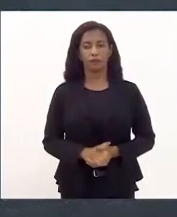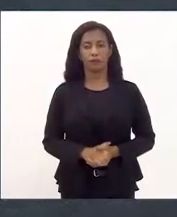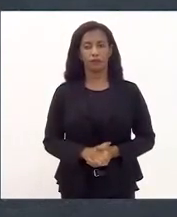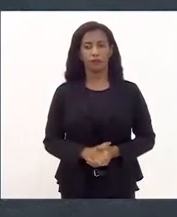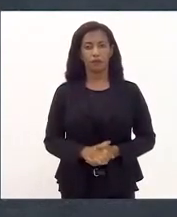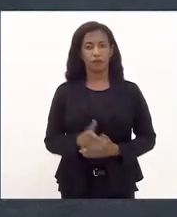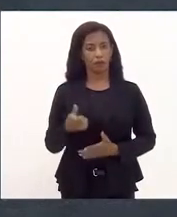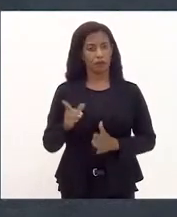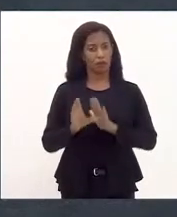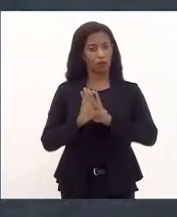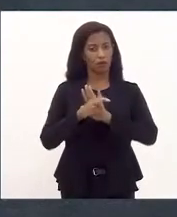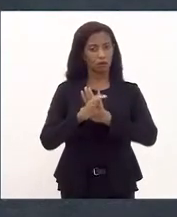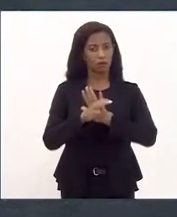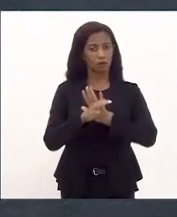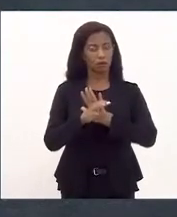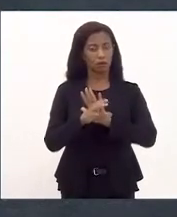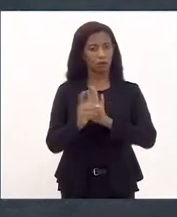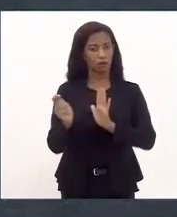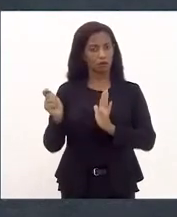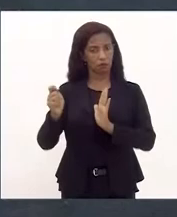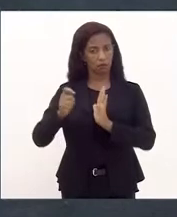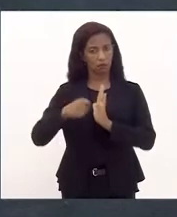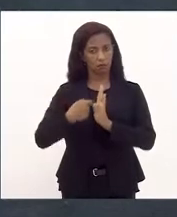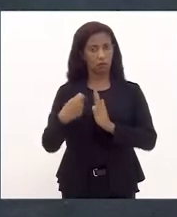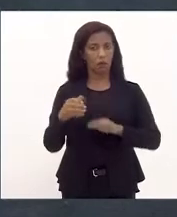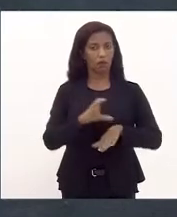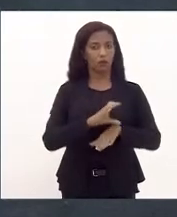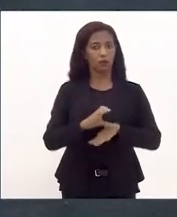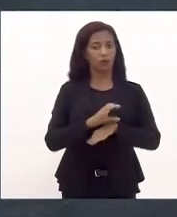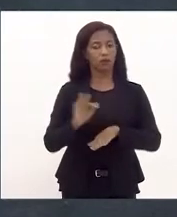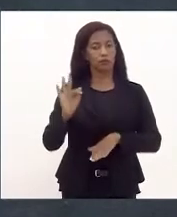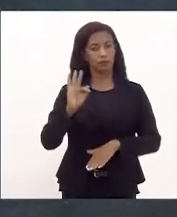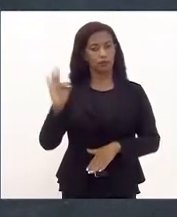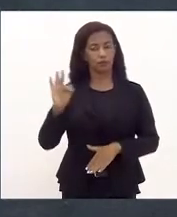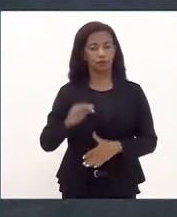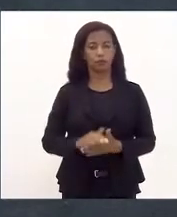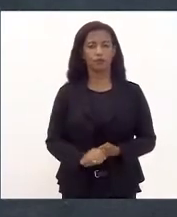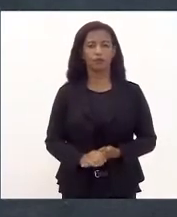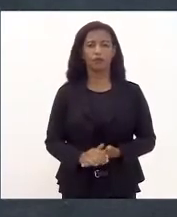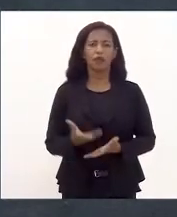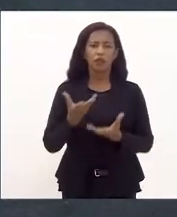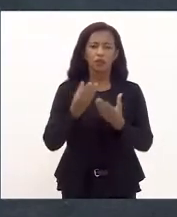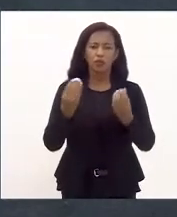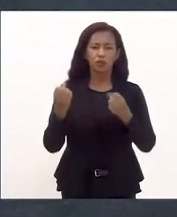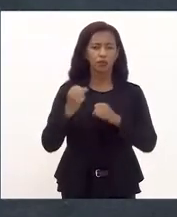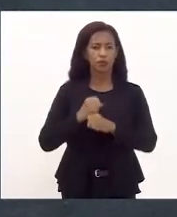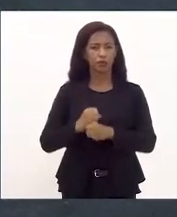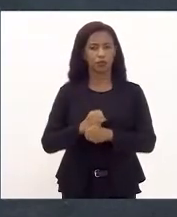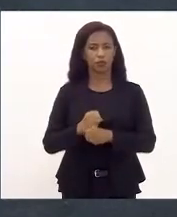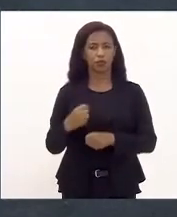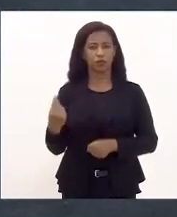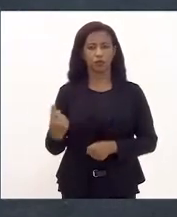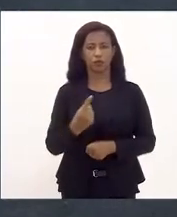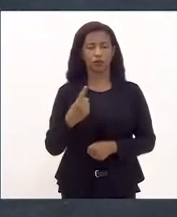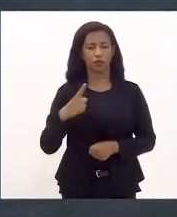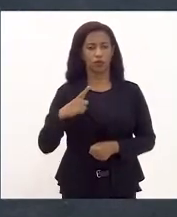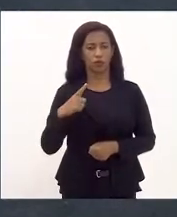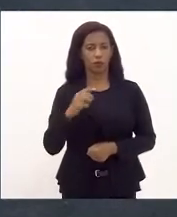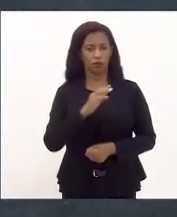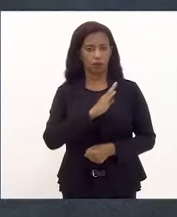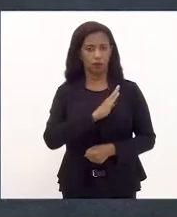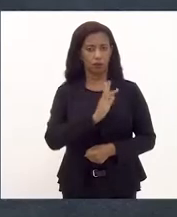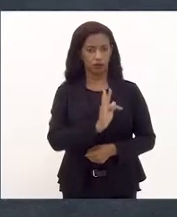Esse conceito está previsto na Constituição Federal. E de muitos anos que nós temos na nossa